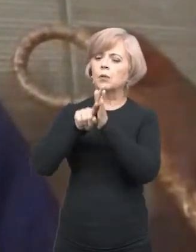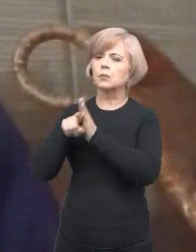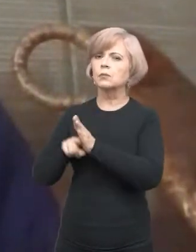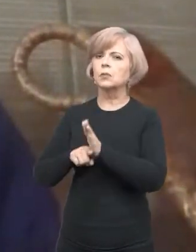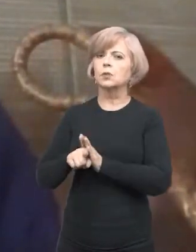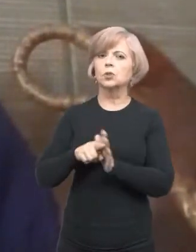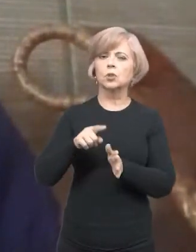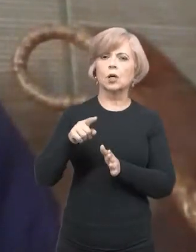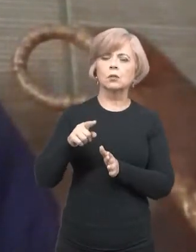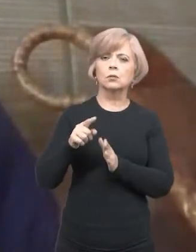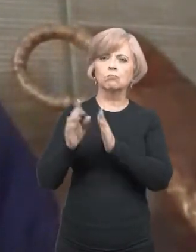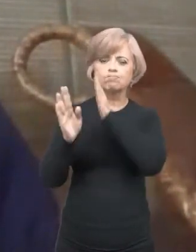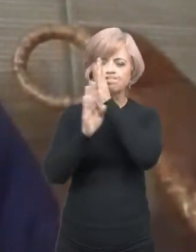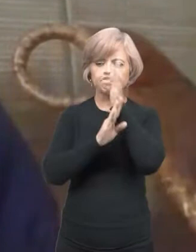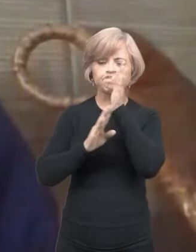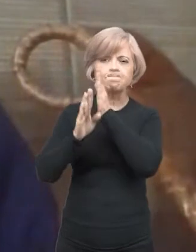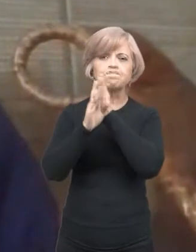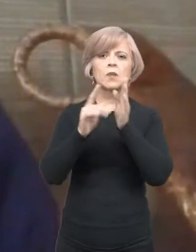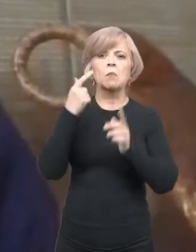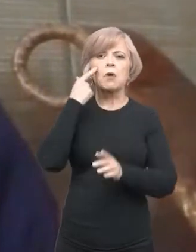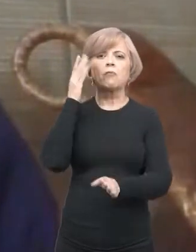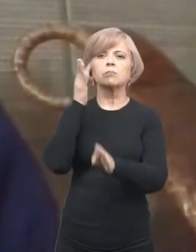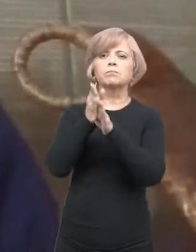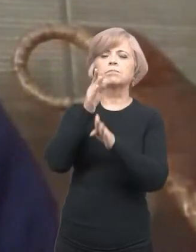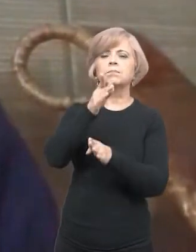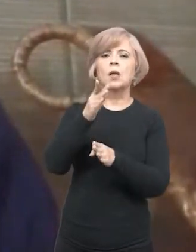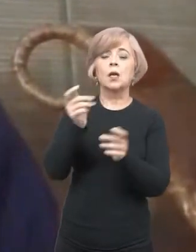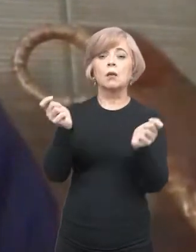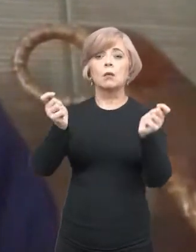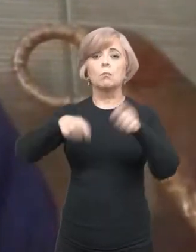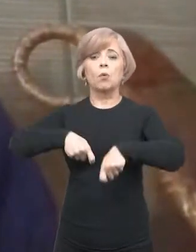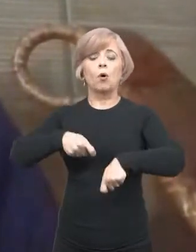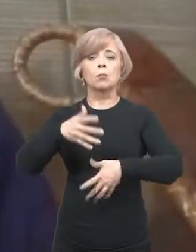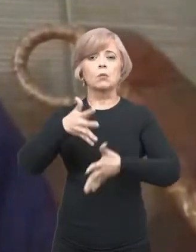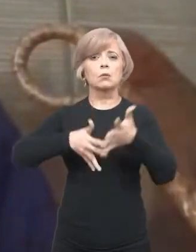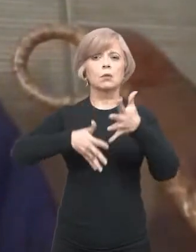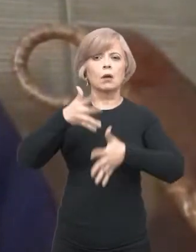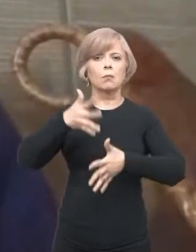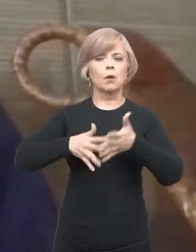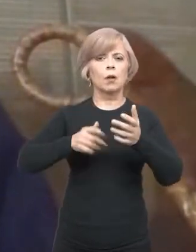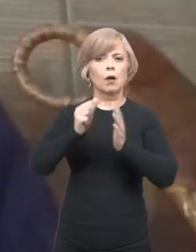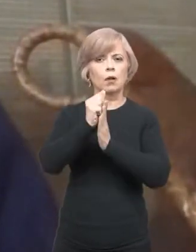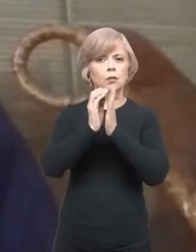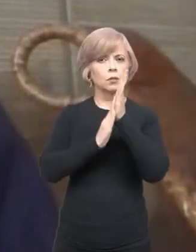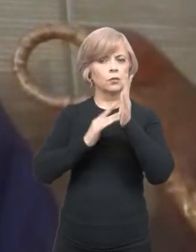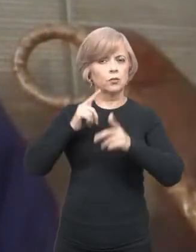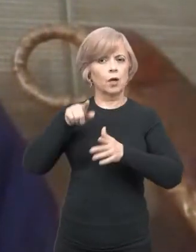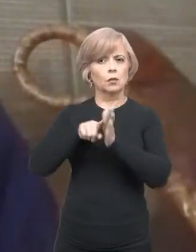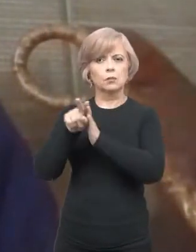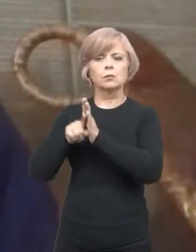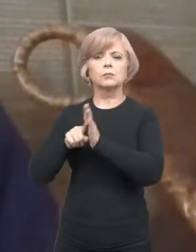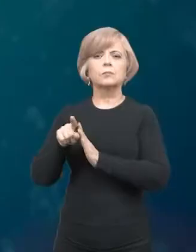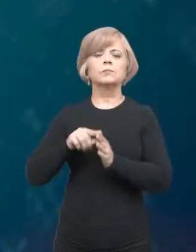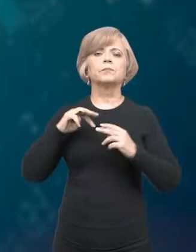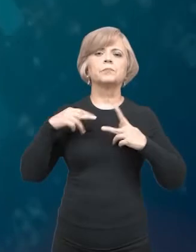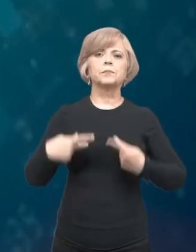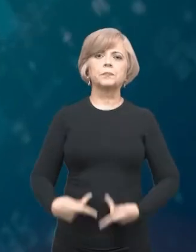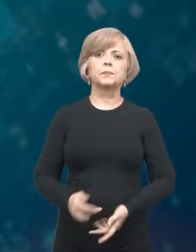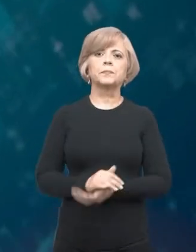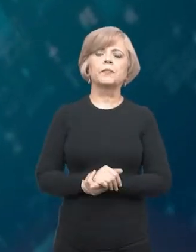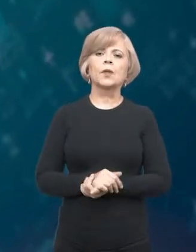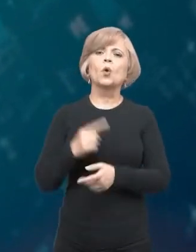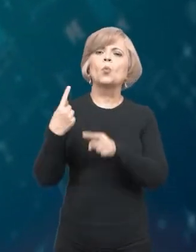não fazer algo que possa restringir a atividade investigatória do Ministério Público. Por